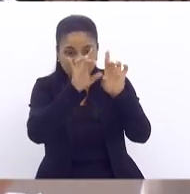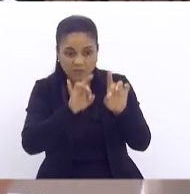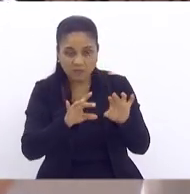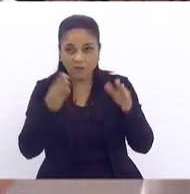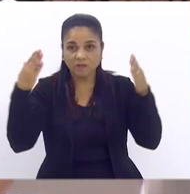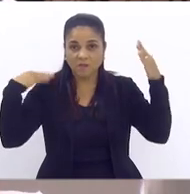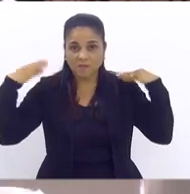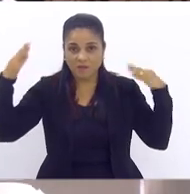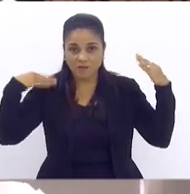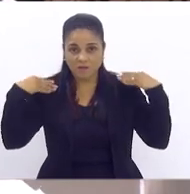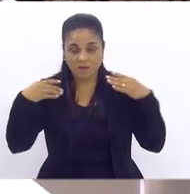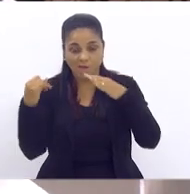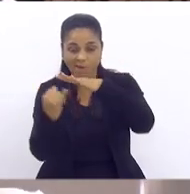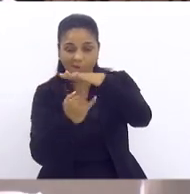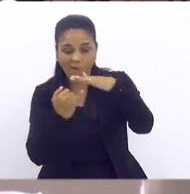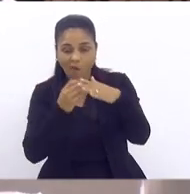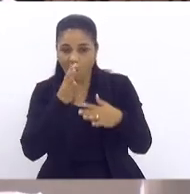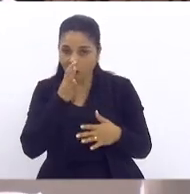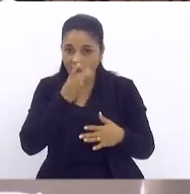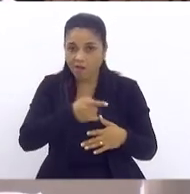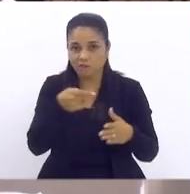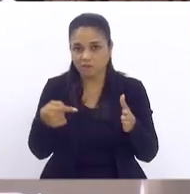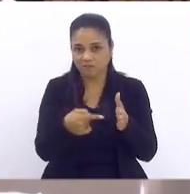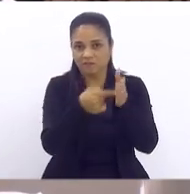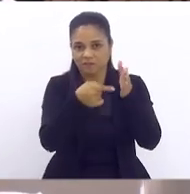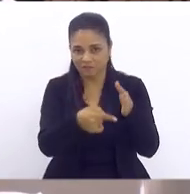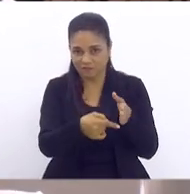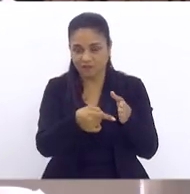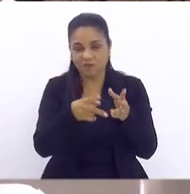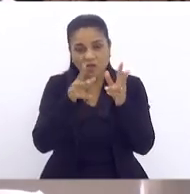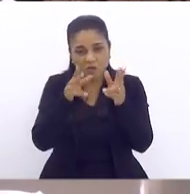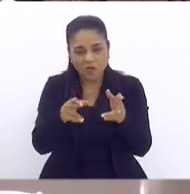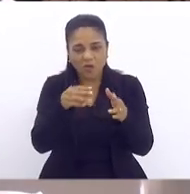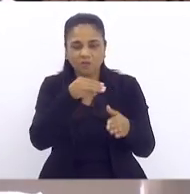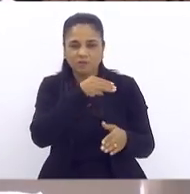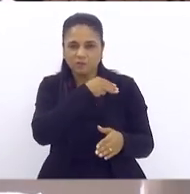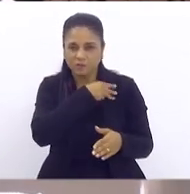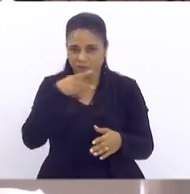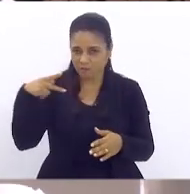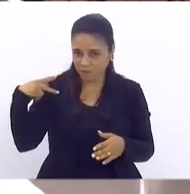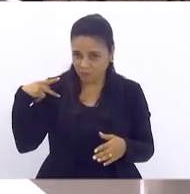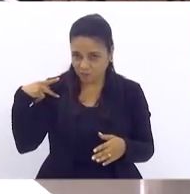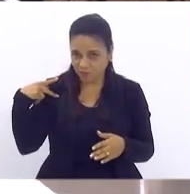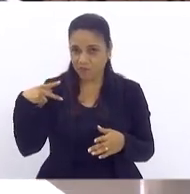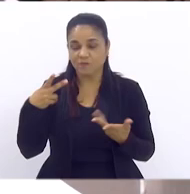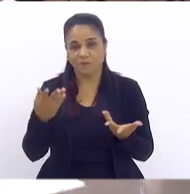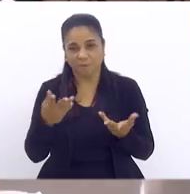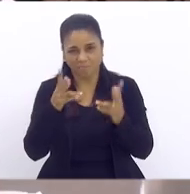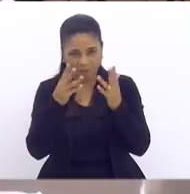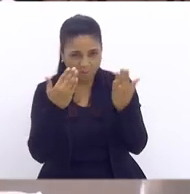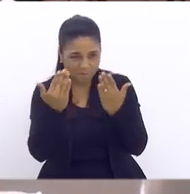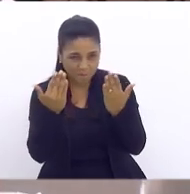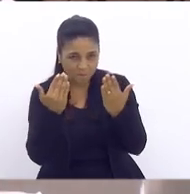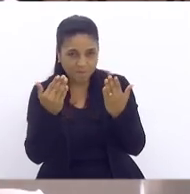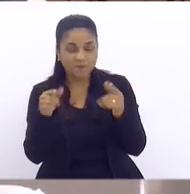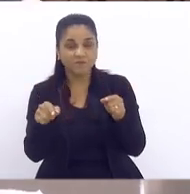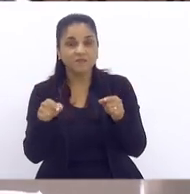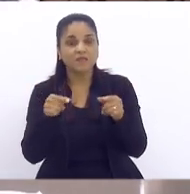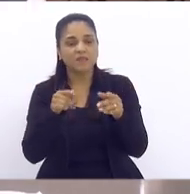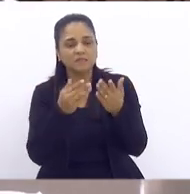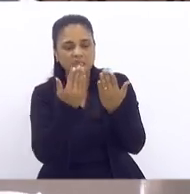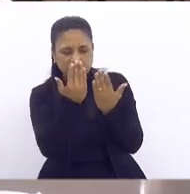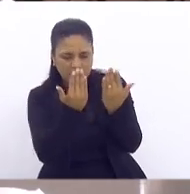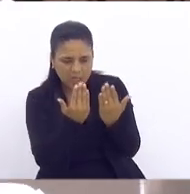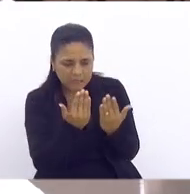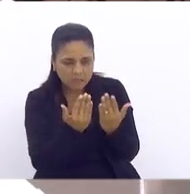responsável pela acusação, muito semelhante ao Ministério Público, né? São oficiais da Marinha. Então, eles analisam o inquérito e aí,